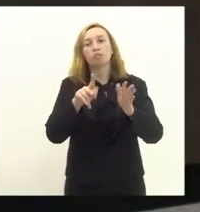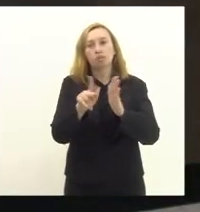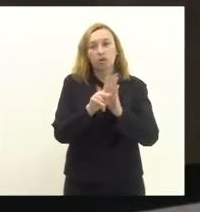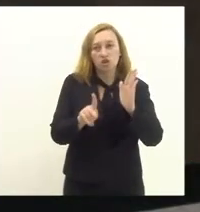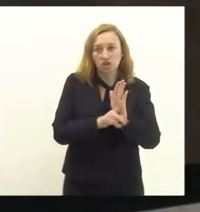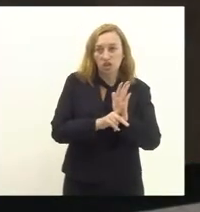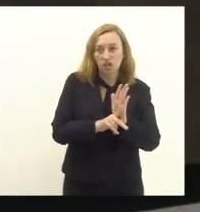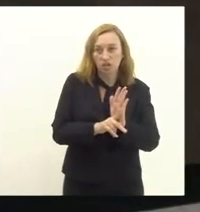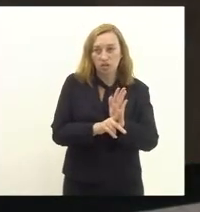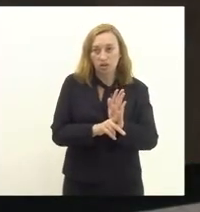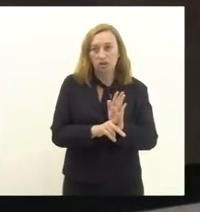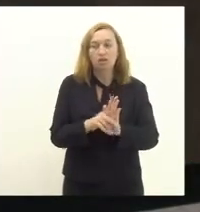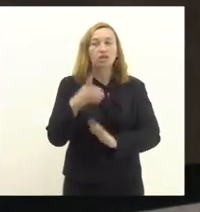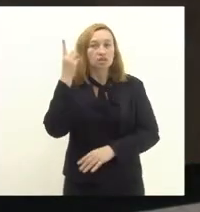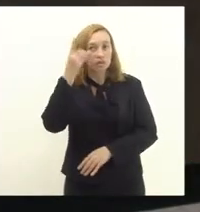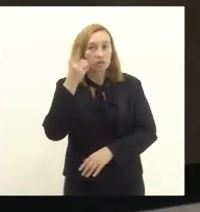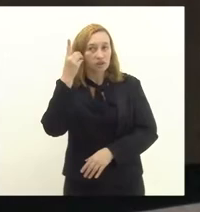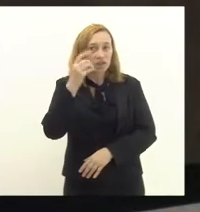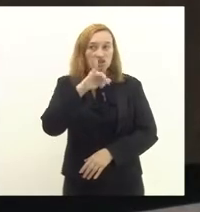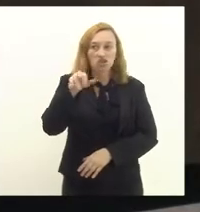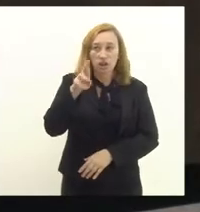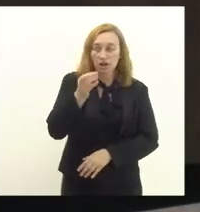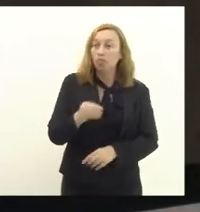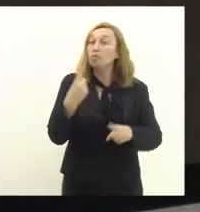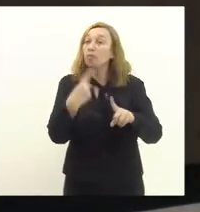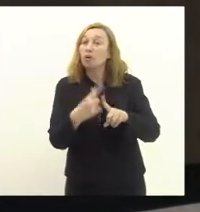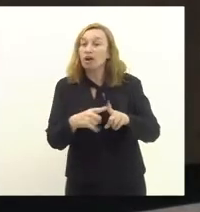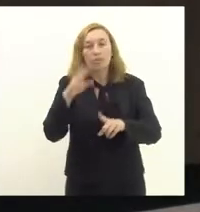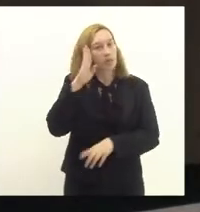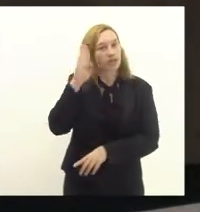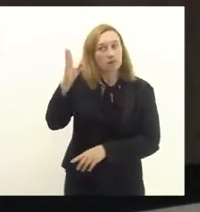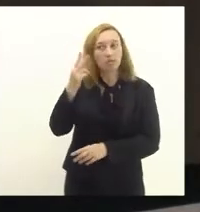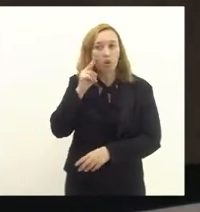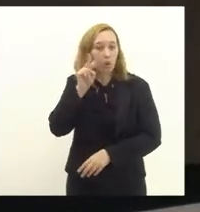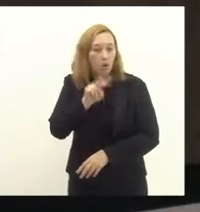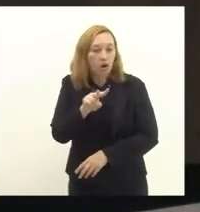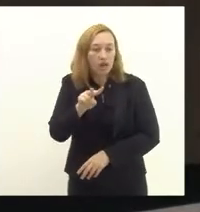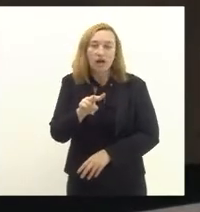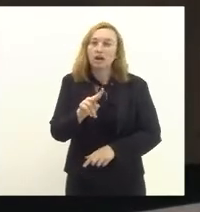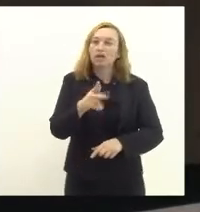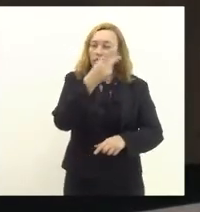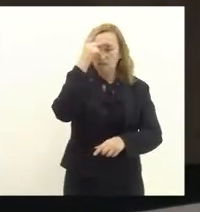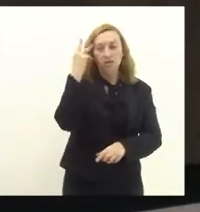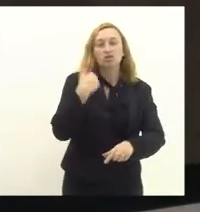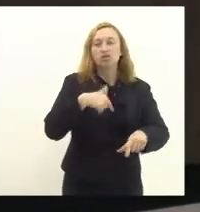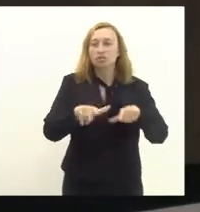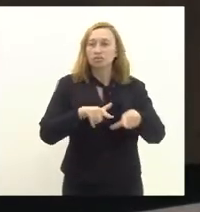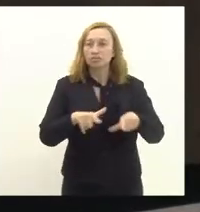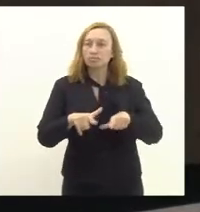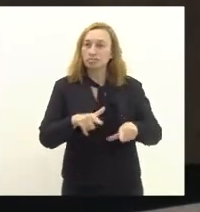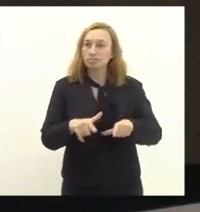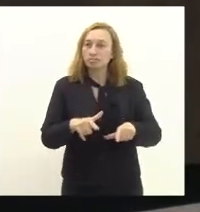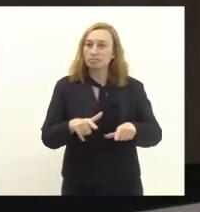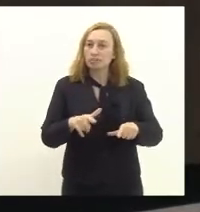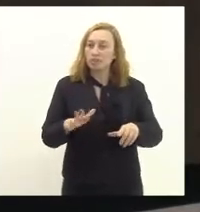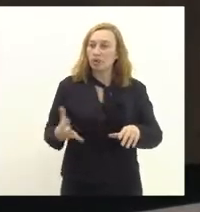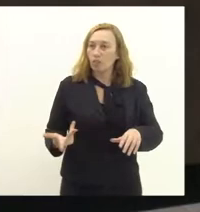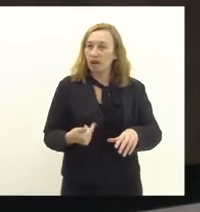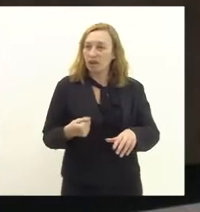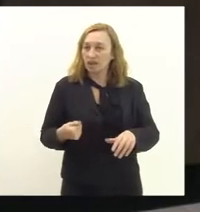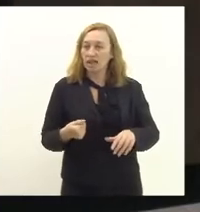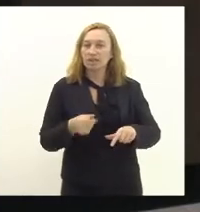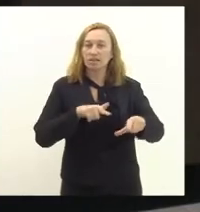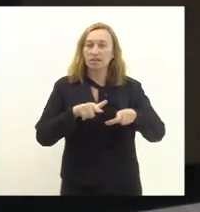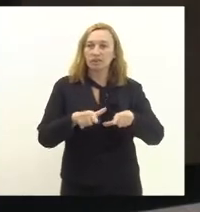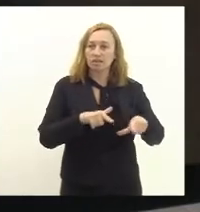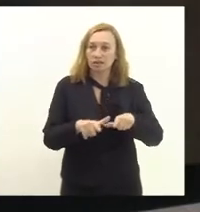o projeto do deputado Coronel Jairo, porque é fundamental olharmos para esses trabalhadores e garantir condições mínimas de